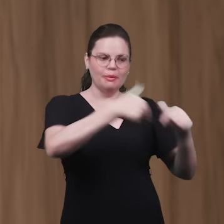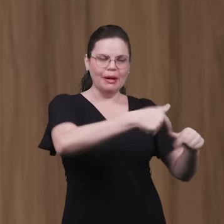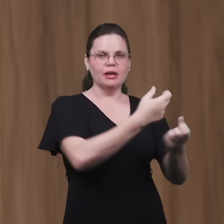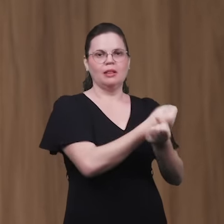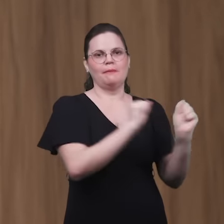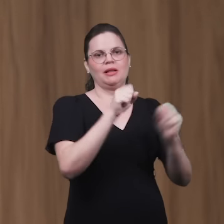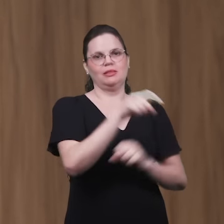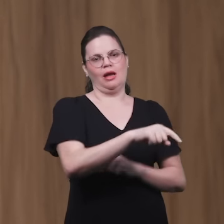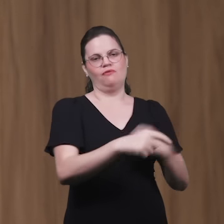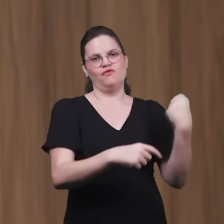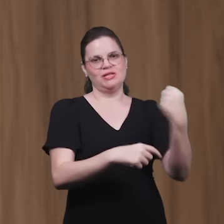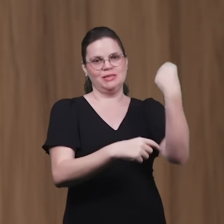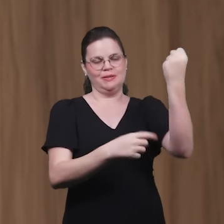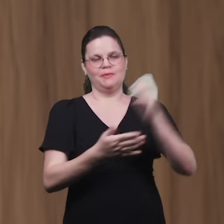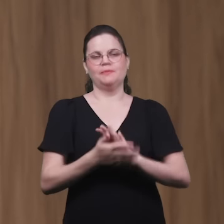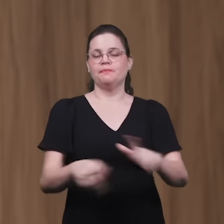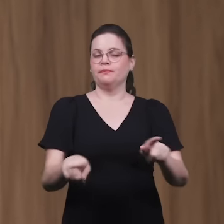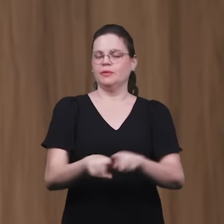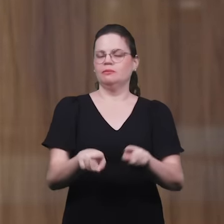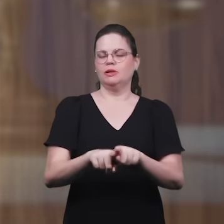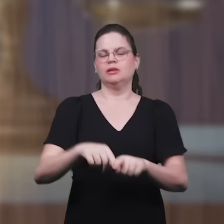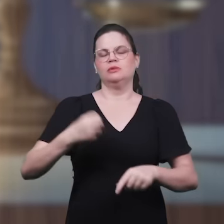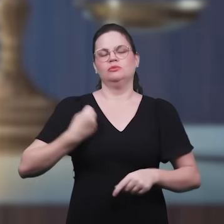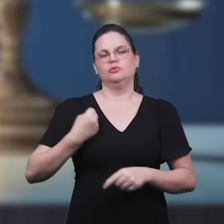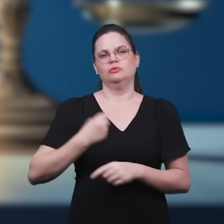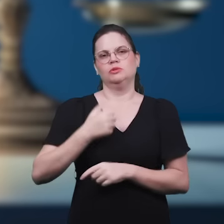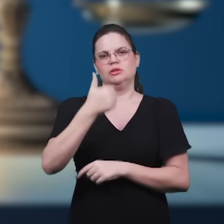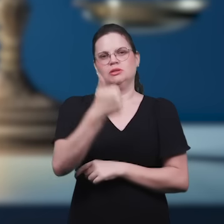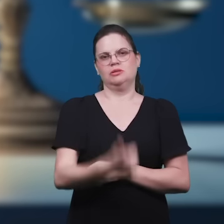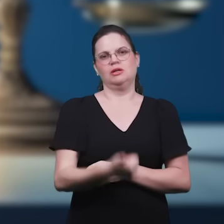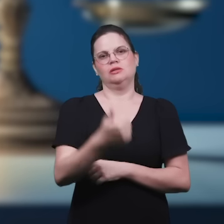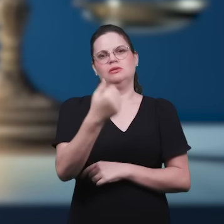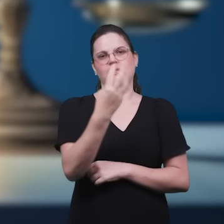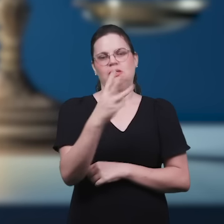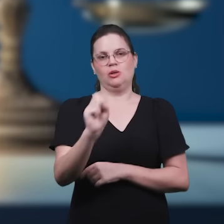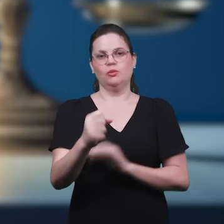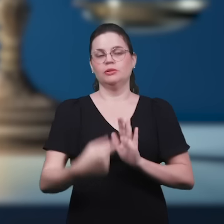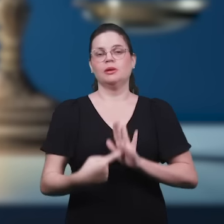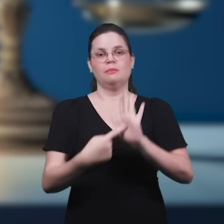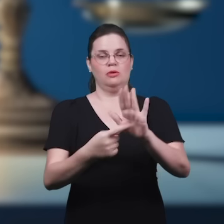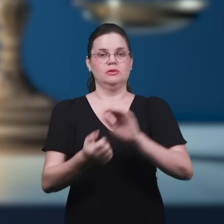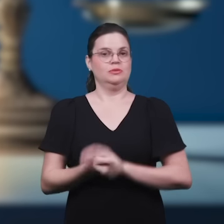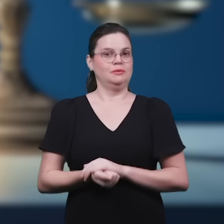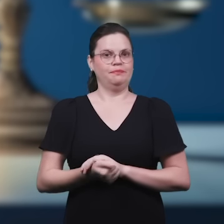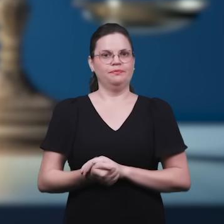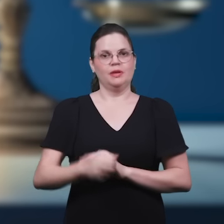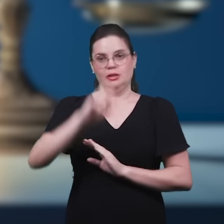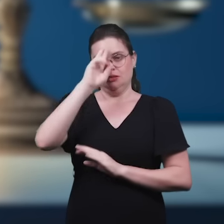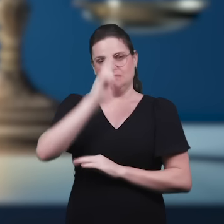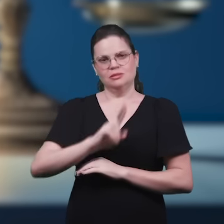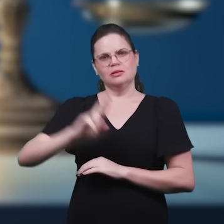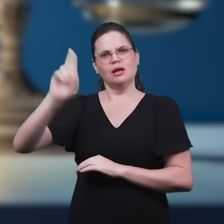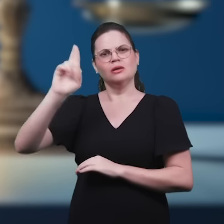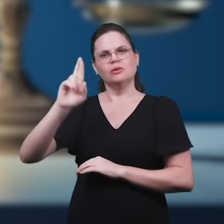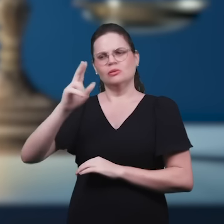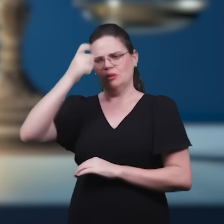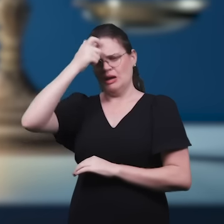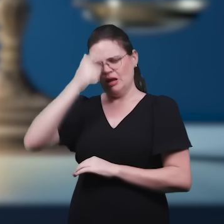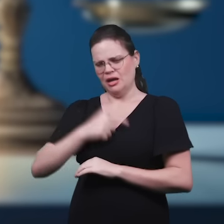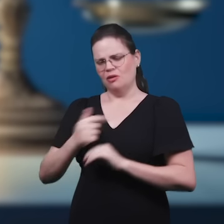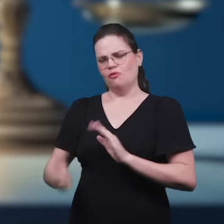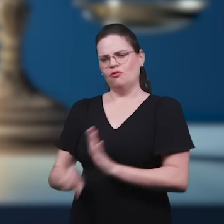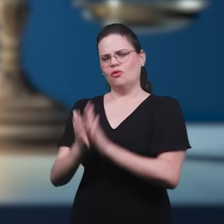Salmo 138, verso 1, né? Que o Salmo 138, verso 1 diz assim: eu te louvarei, Senhor, de todo o